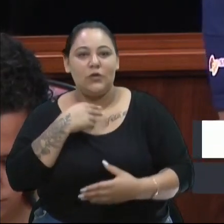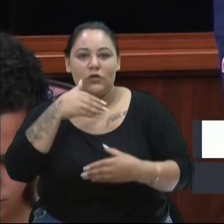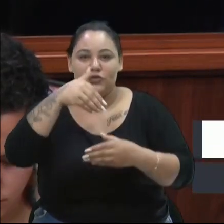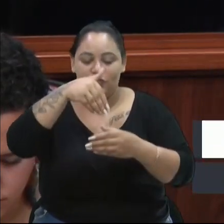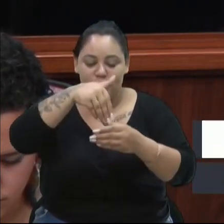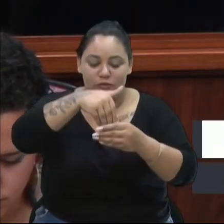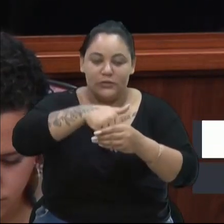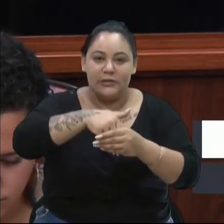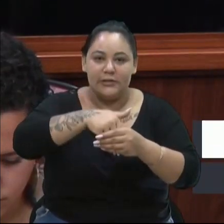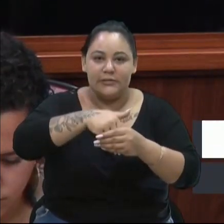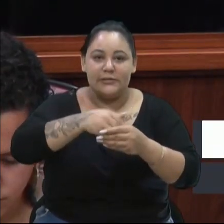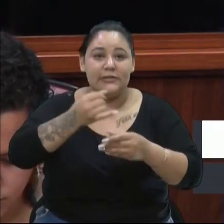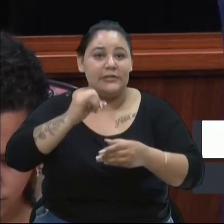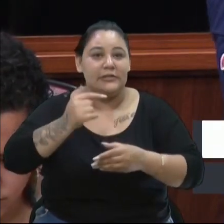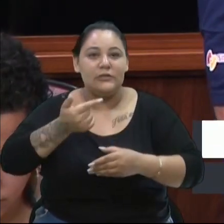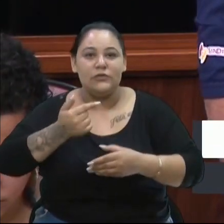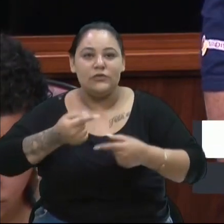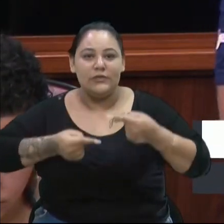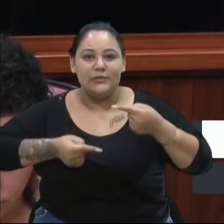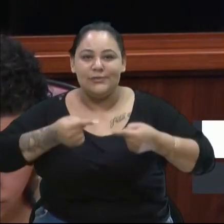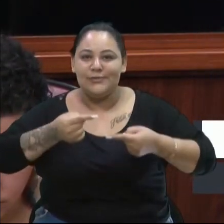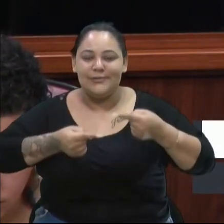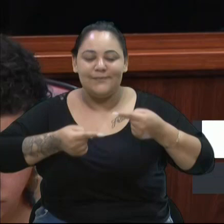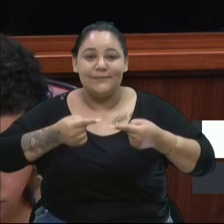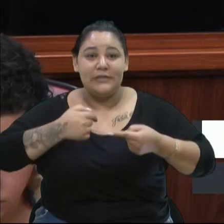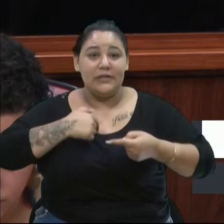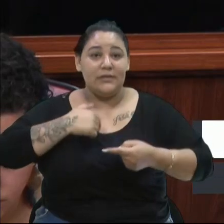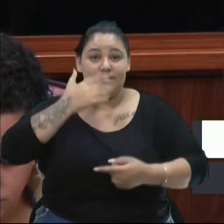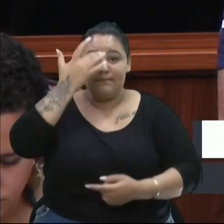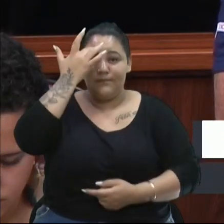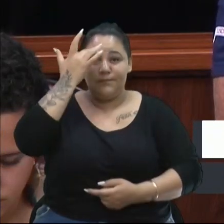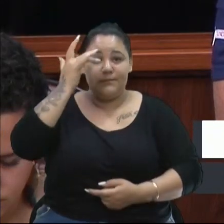sem discussão. E eu não sei